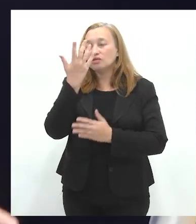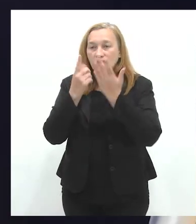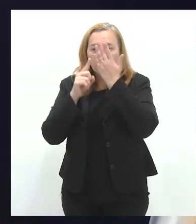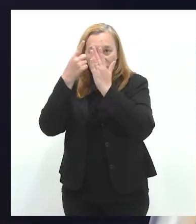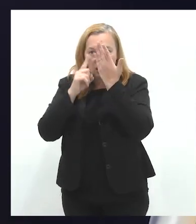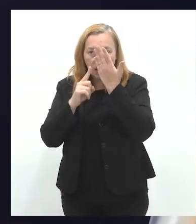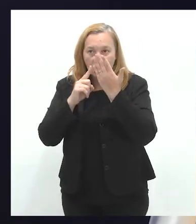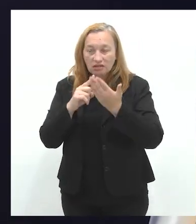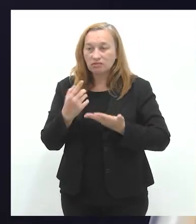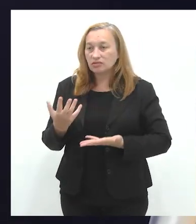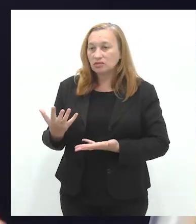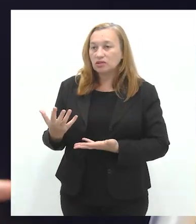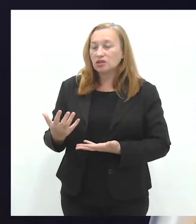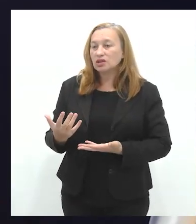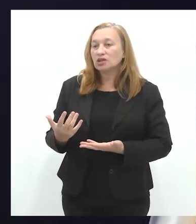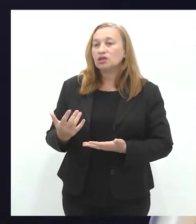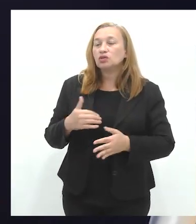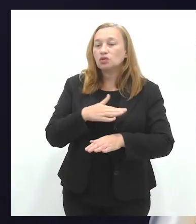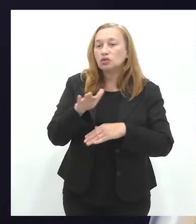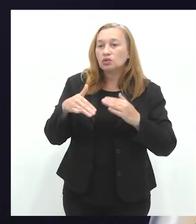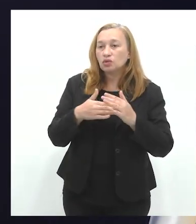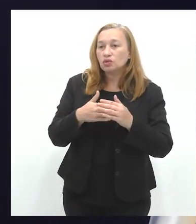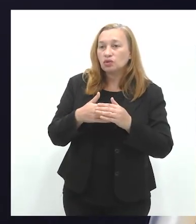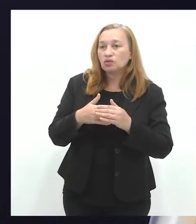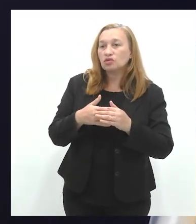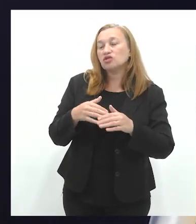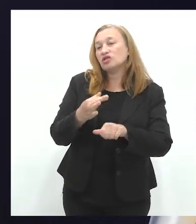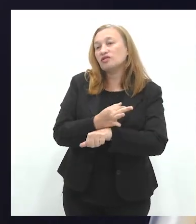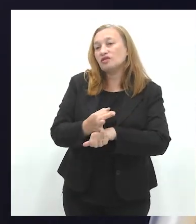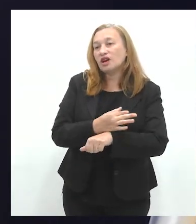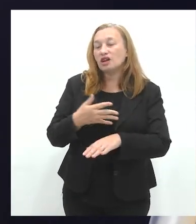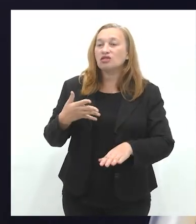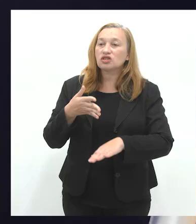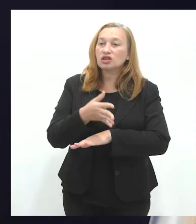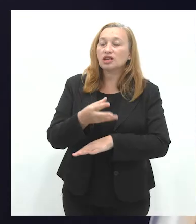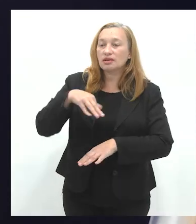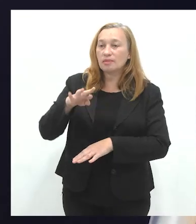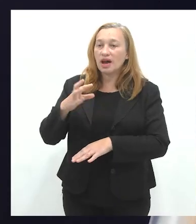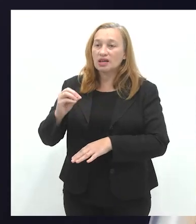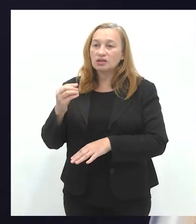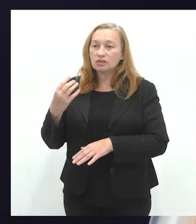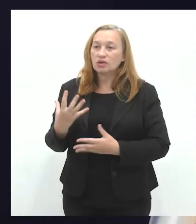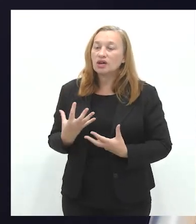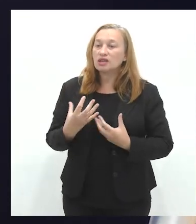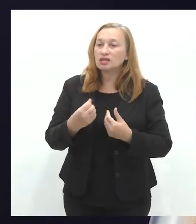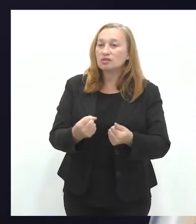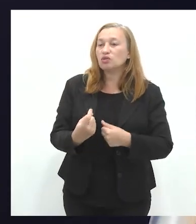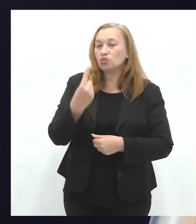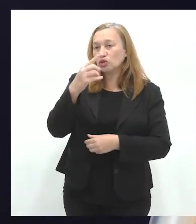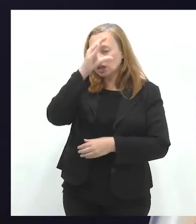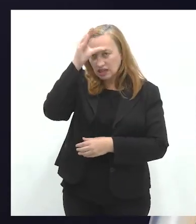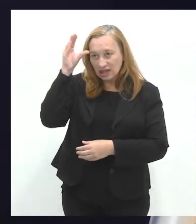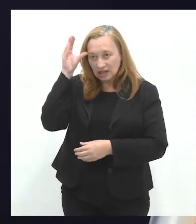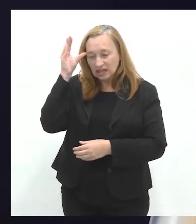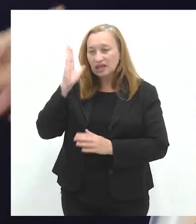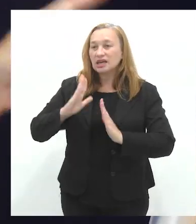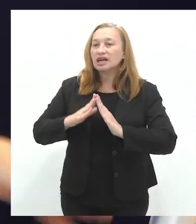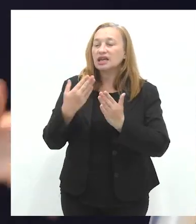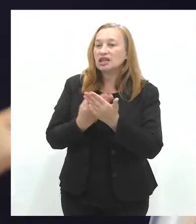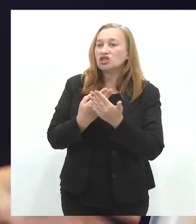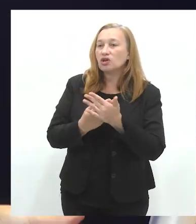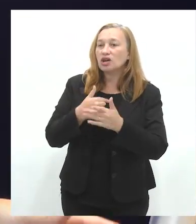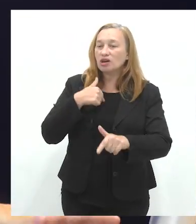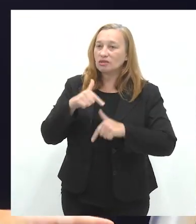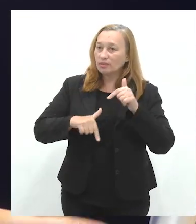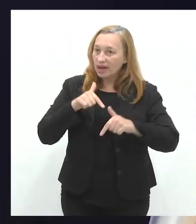gente não recebe demanda porque todo mundo de férias. E aí chegou em março, eu recebi um cliente que era da escola